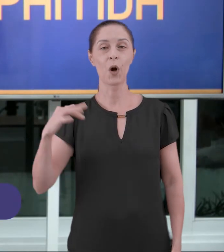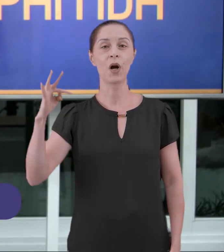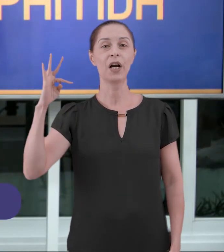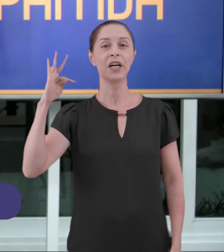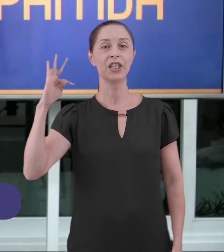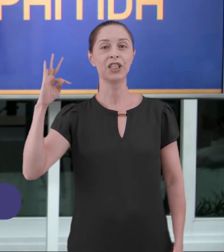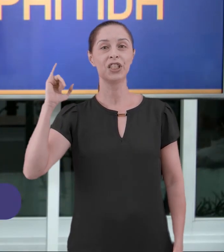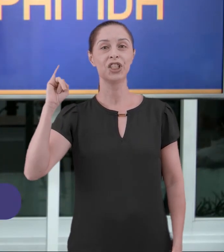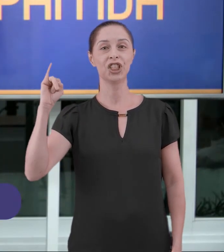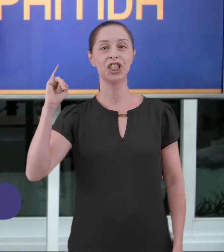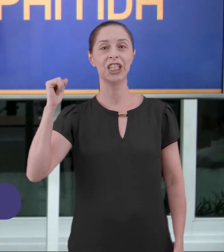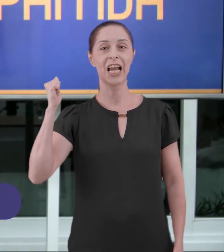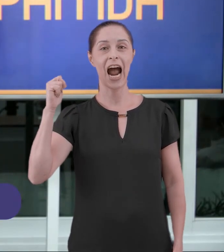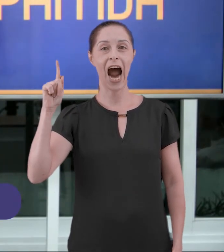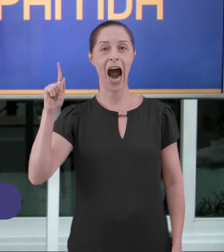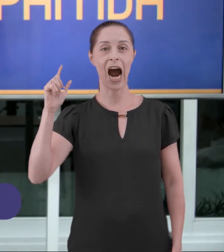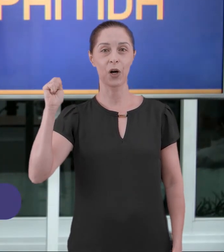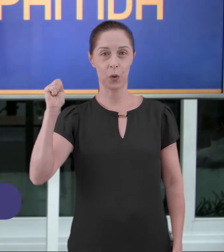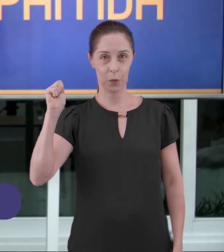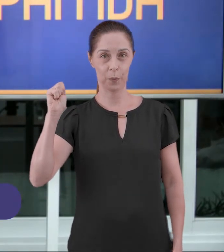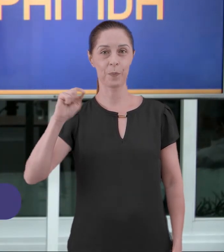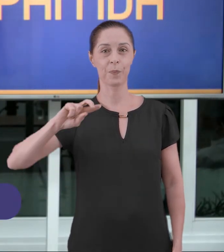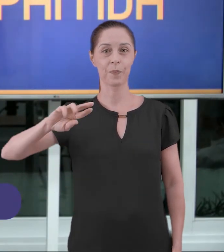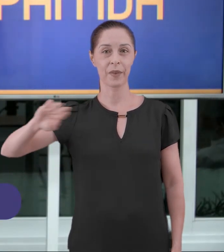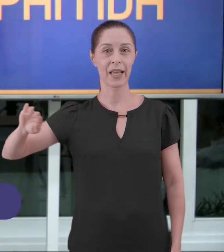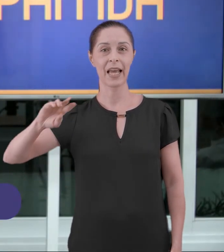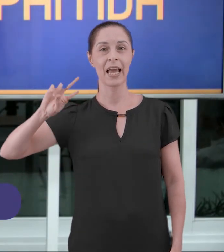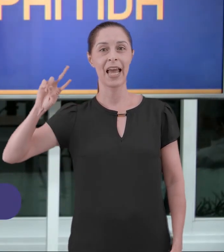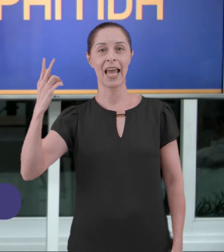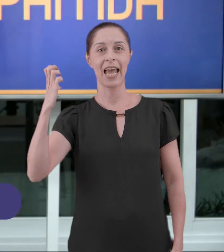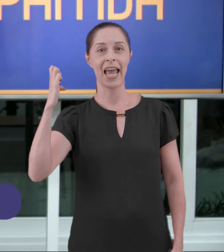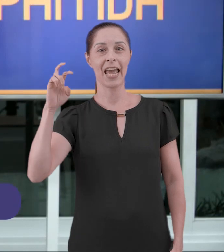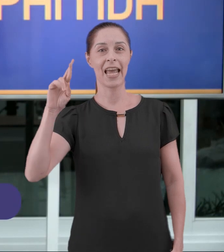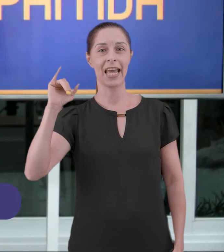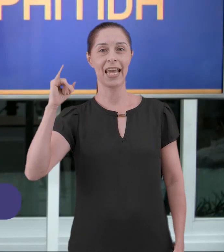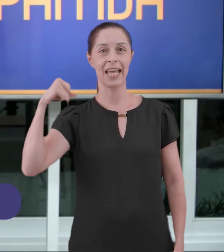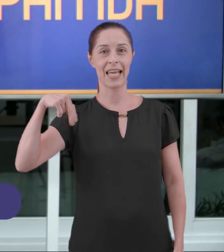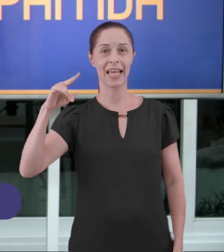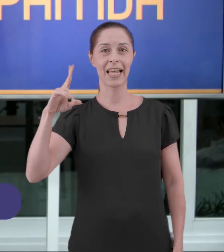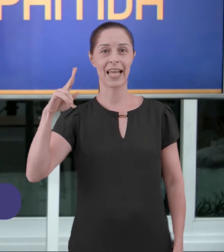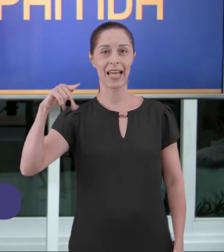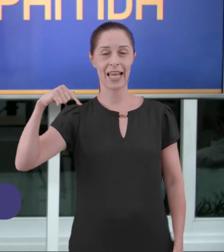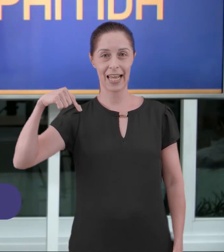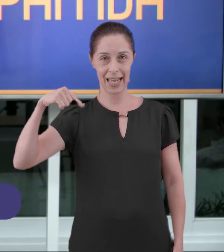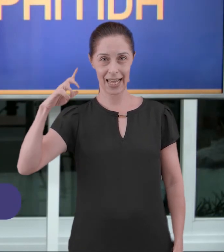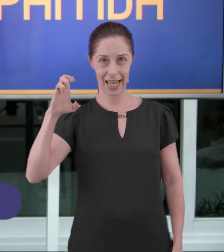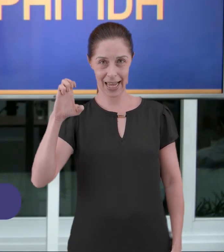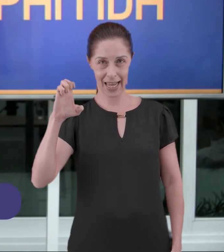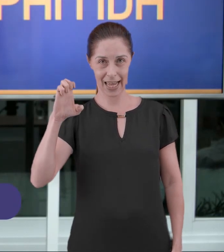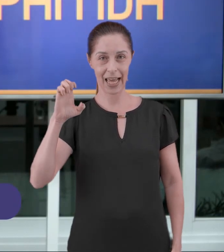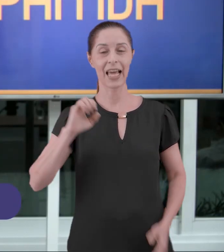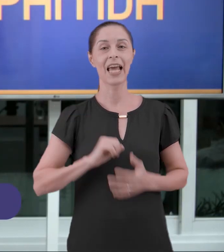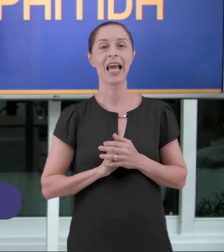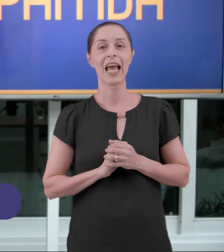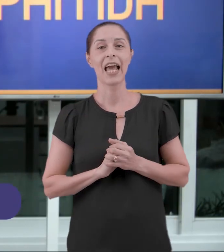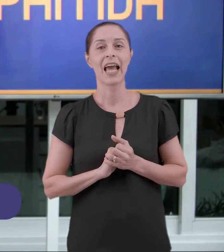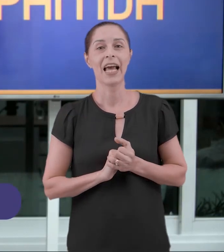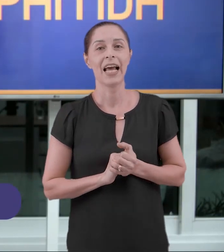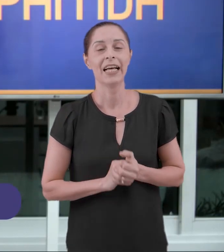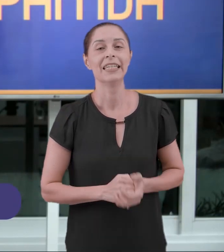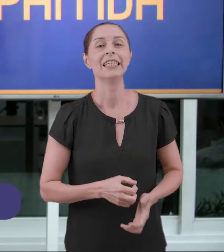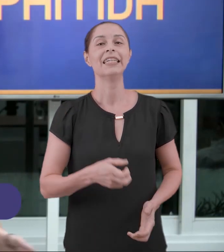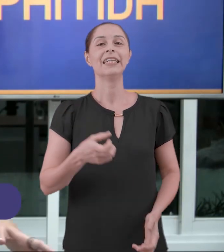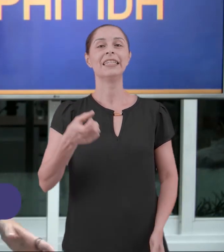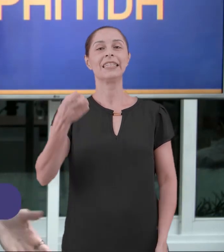da Igreja Presbiteriana de Pinheiros, na sexta-feira com Márcia Regis e no sábado com Ana Paula Albuquerque, que desenvolve um